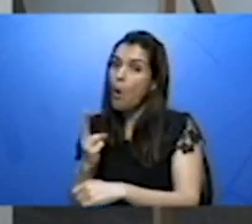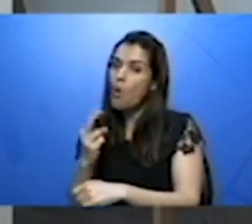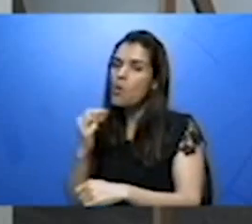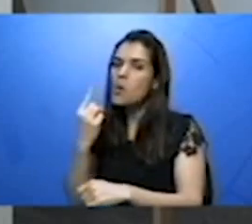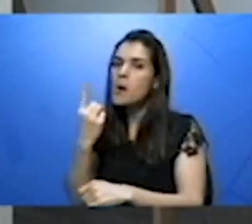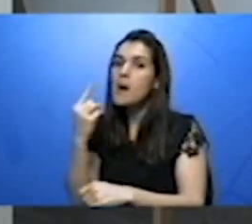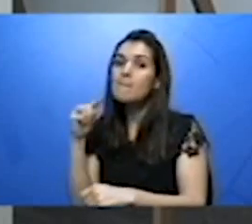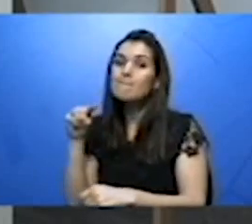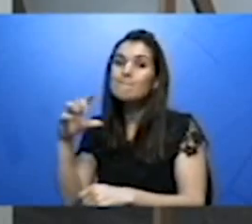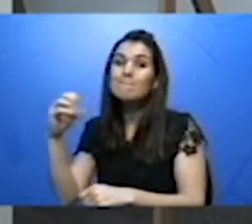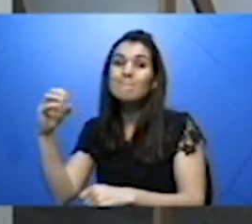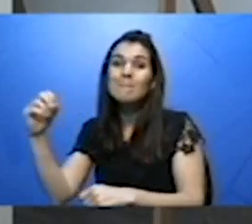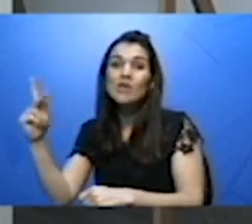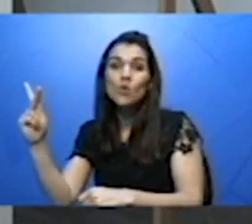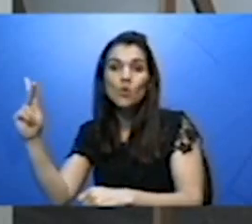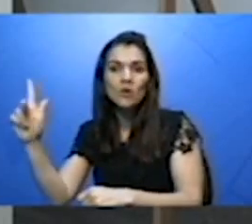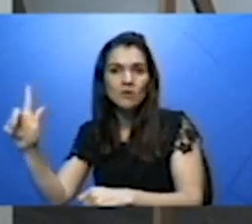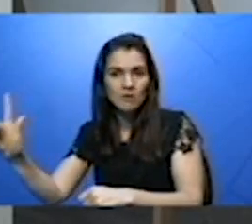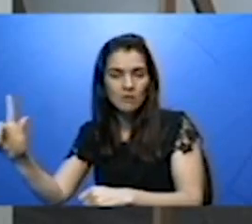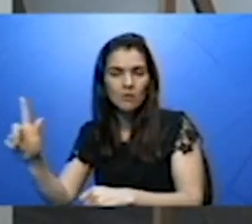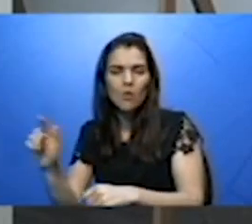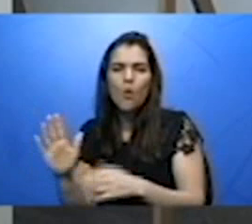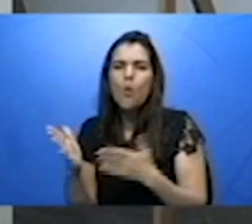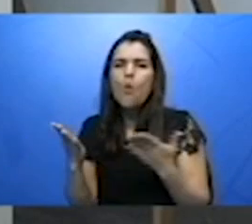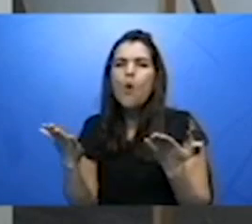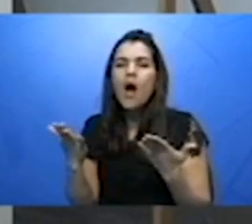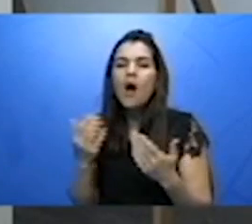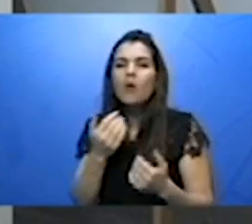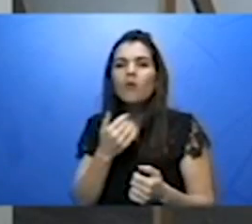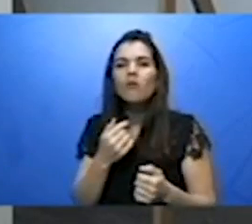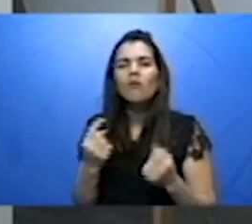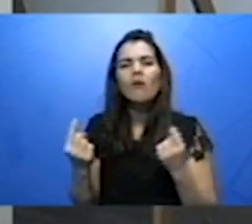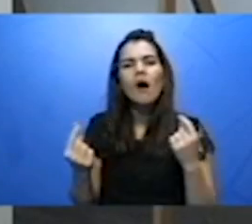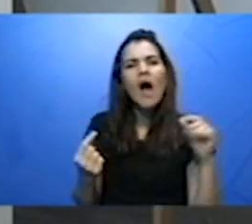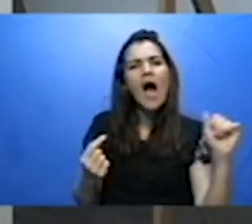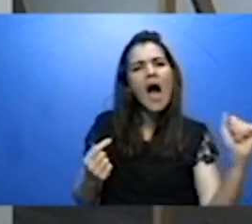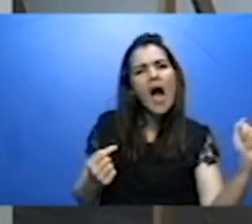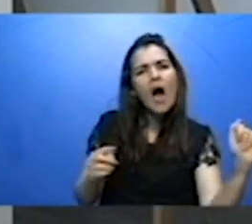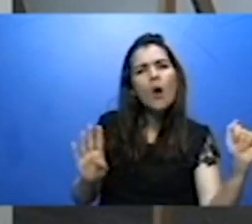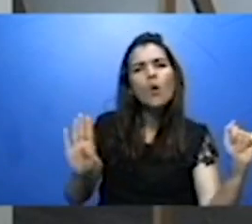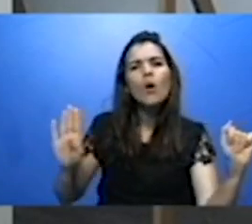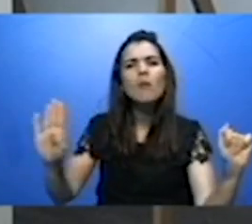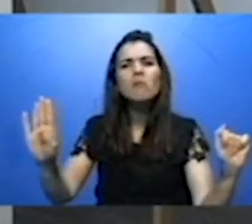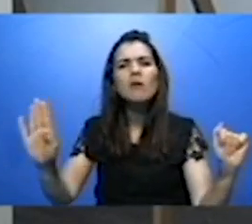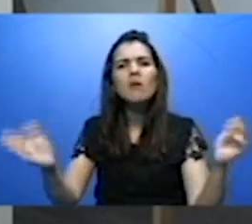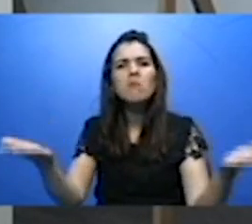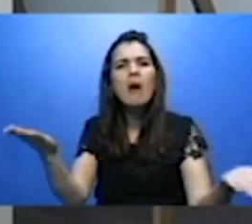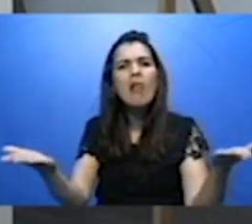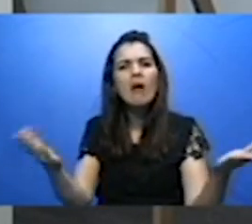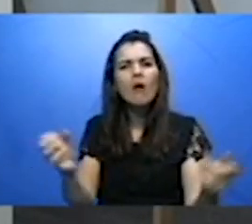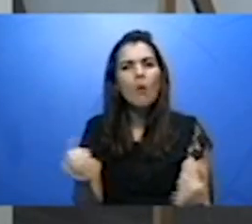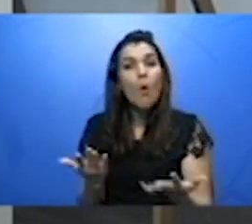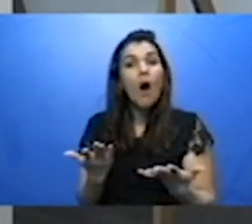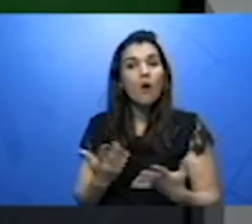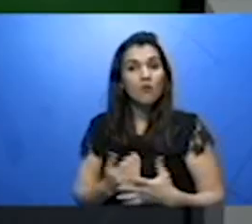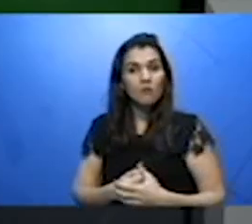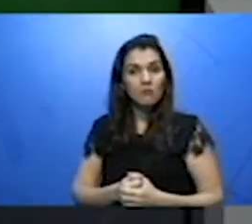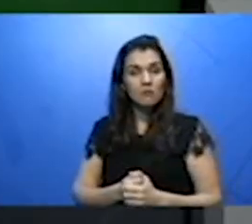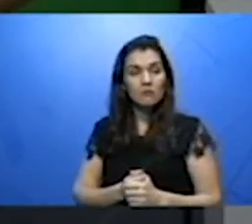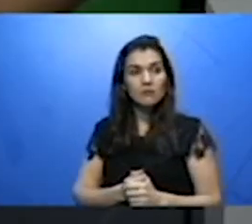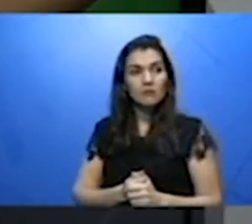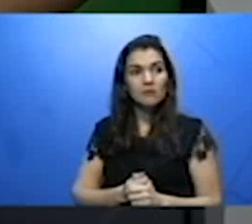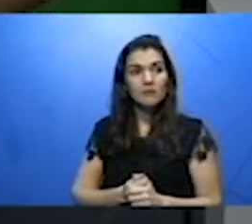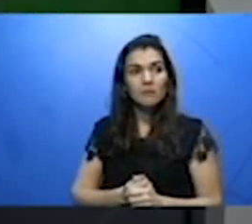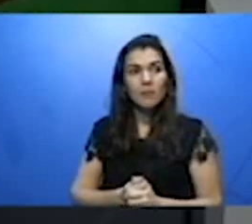qual das duas balanças é a mais indicada para medir o peso desse animal e porque olha elas aqui ó